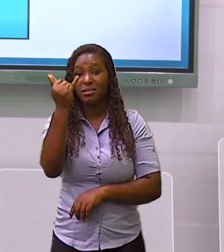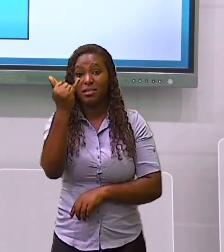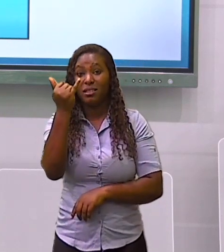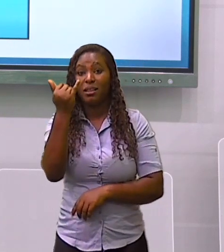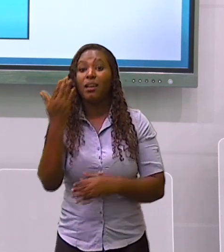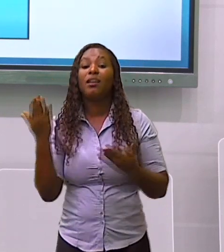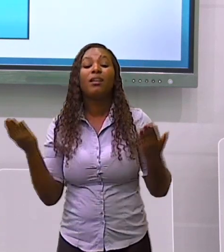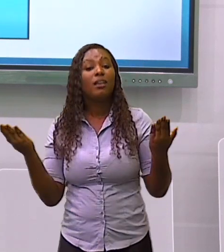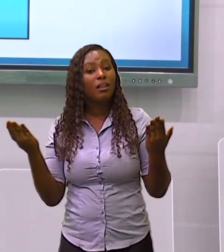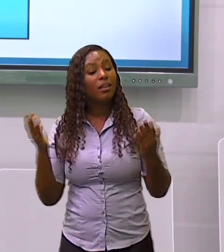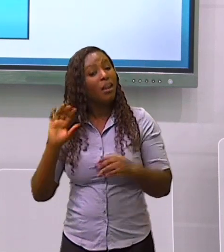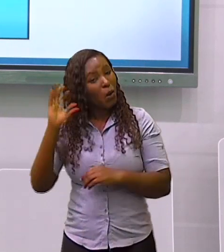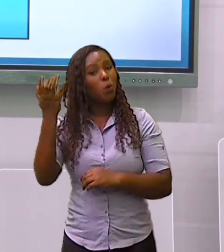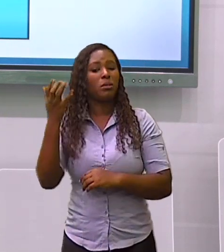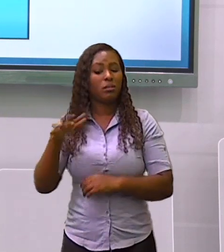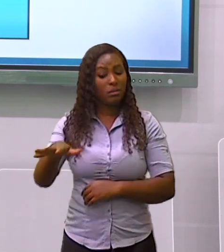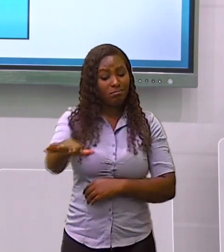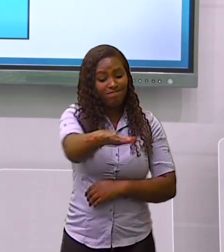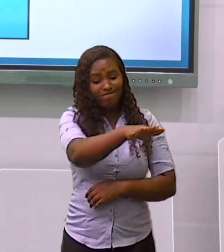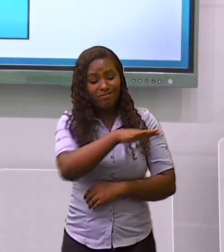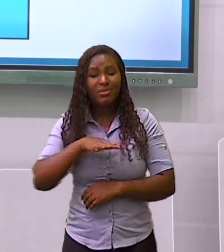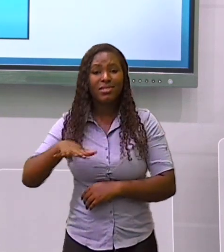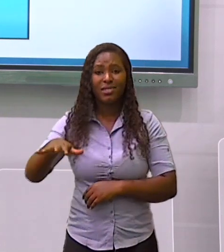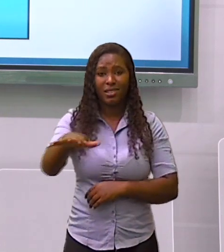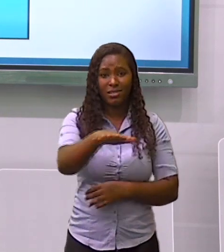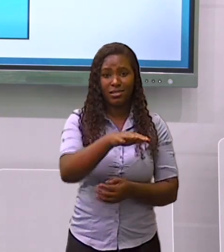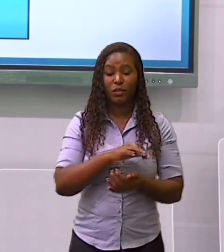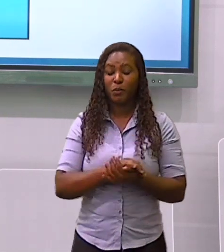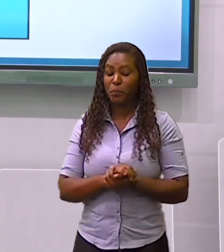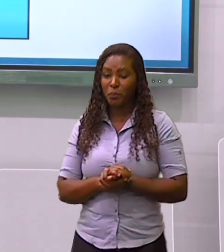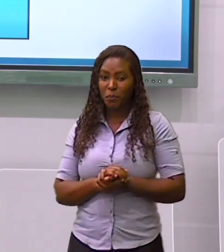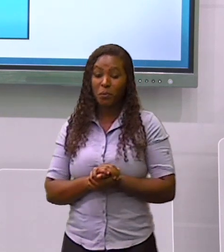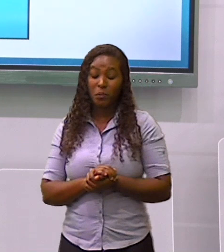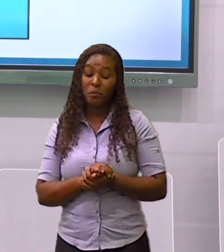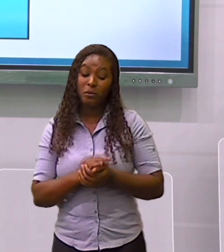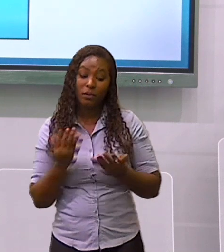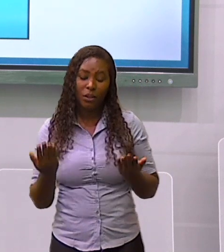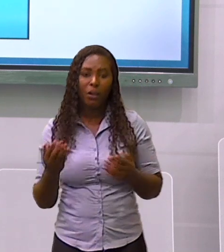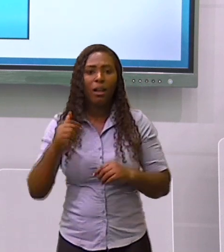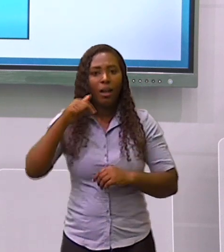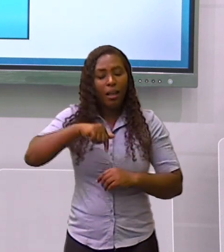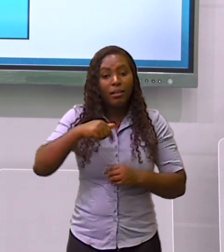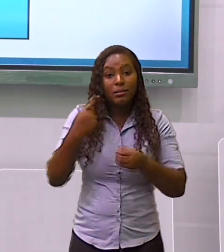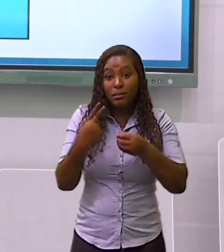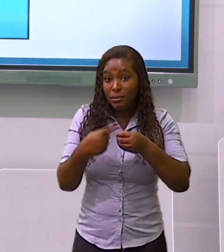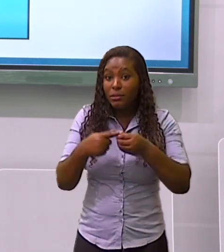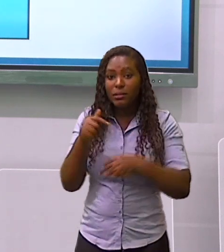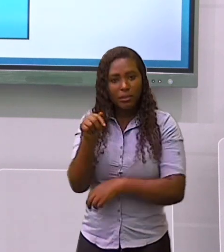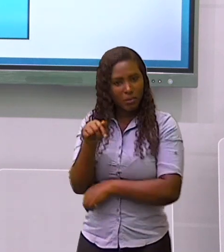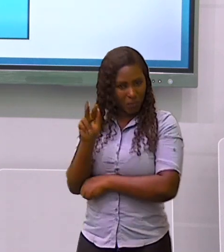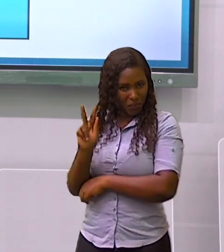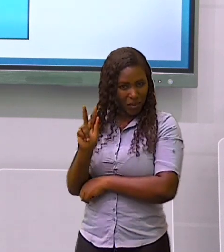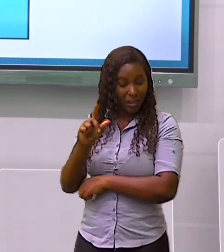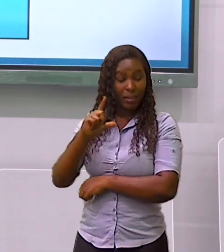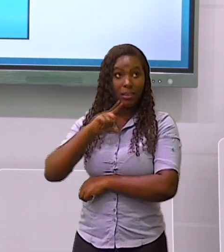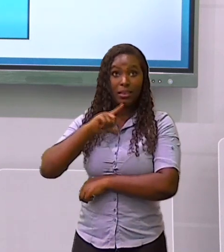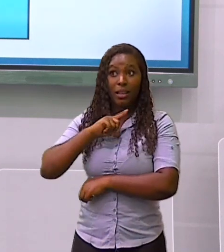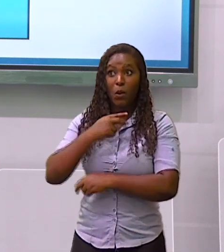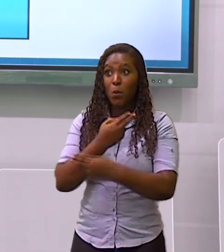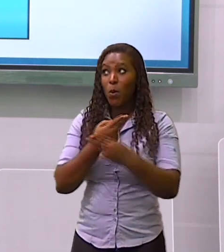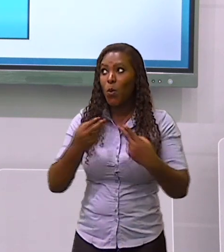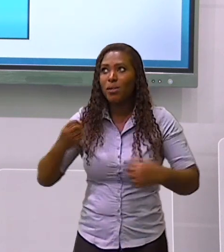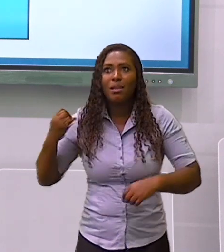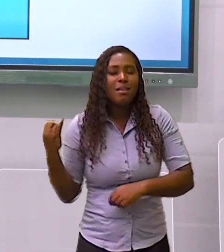Então, nossa cidade, ela tem um tesouro chamado Rio Doce. E esse rio, ele tem a